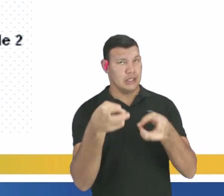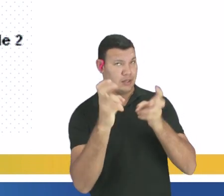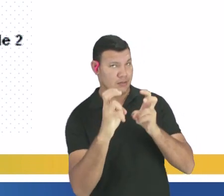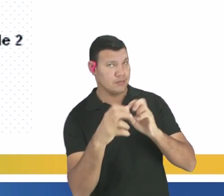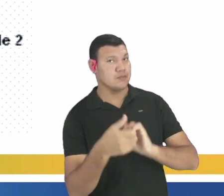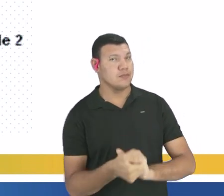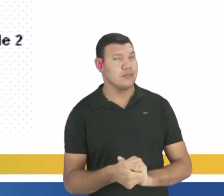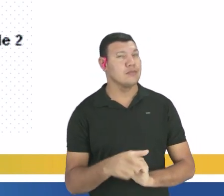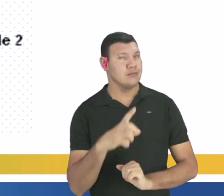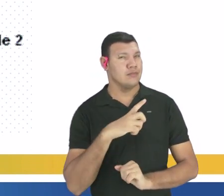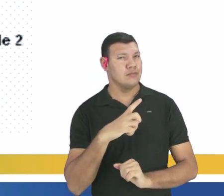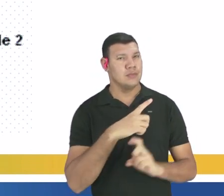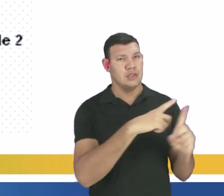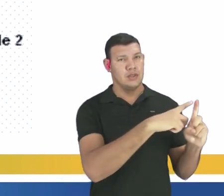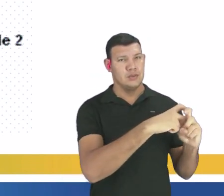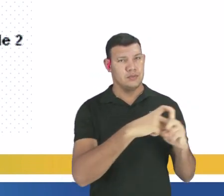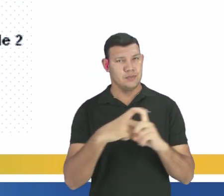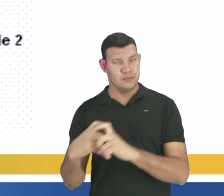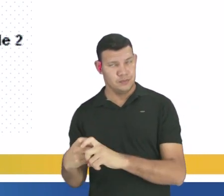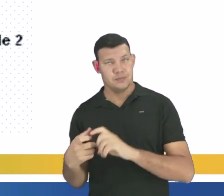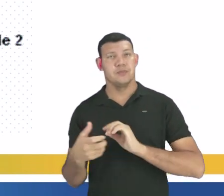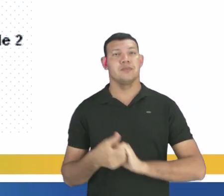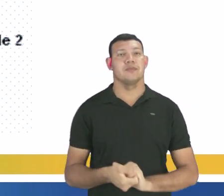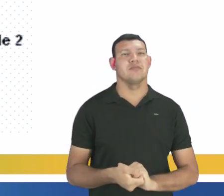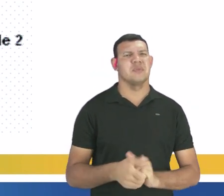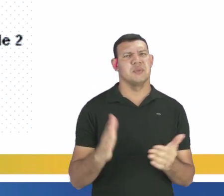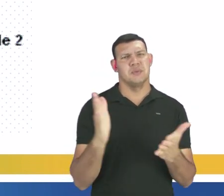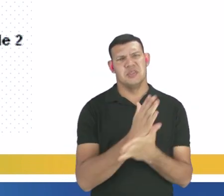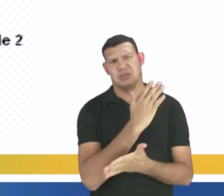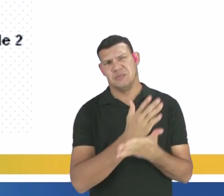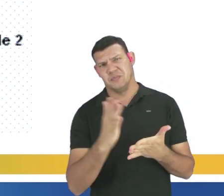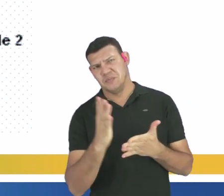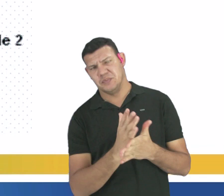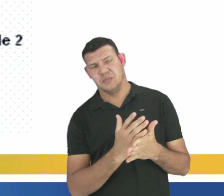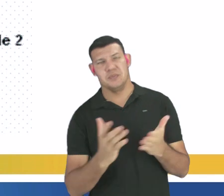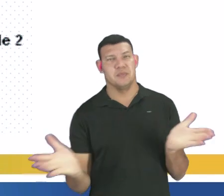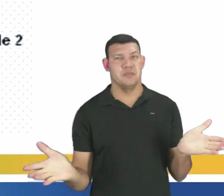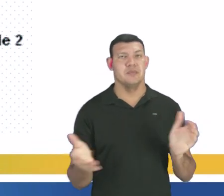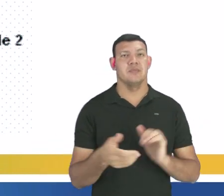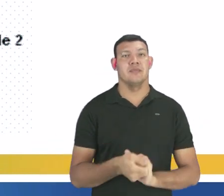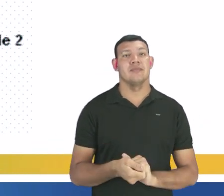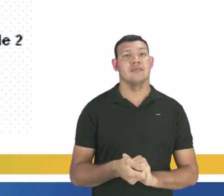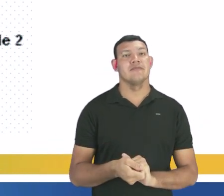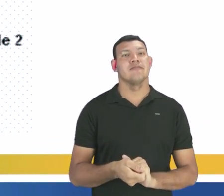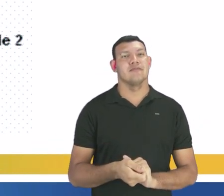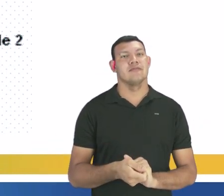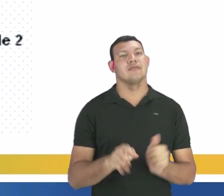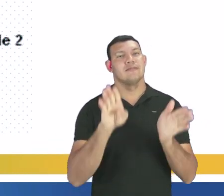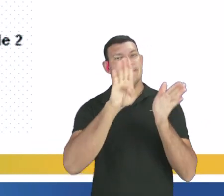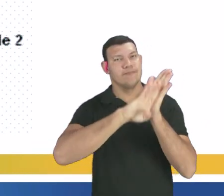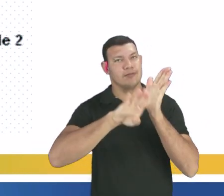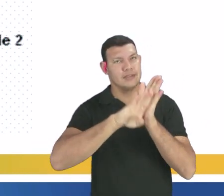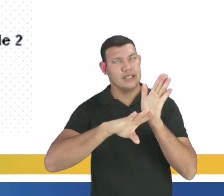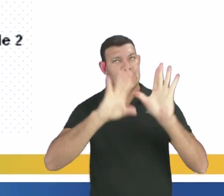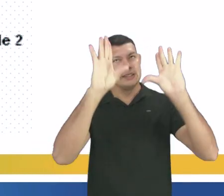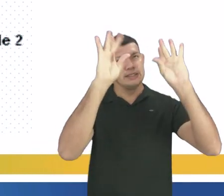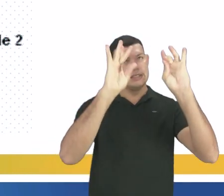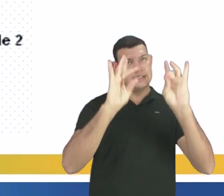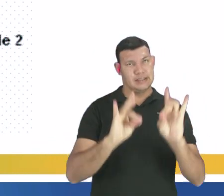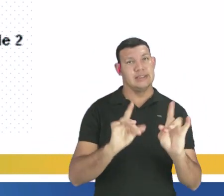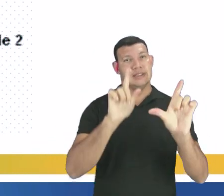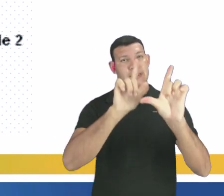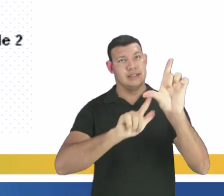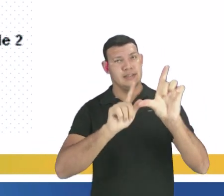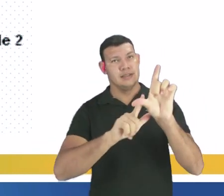eu tenho um polinômio, seja lá que grau for, você vai evidenciar a variável,